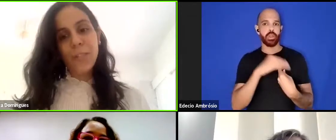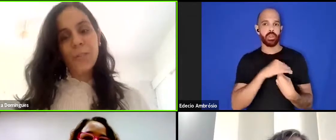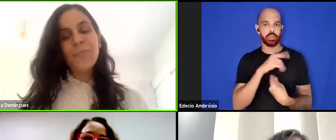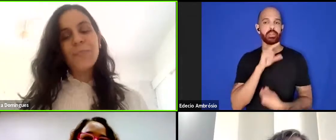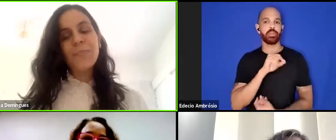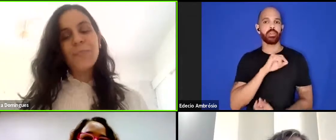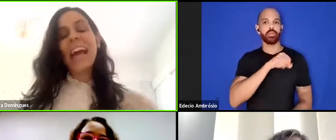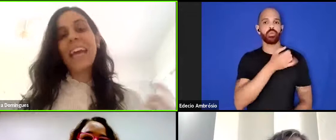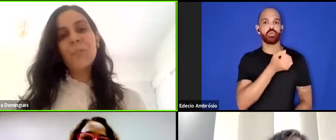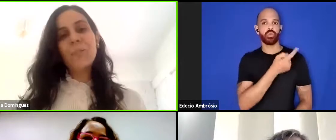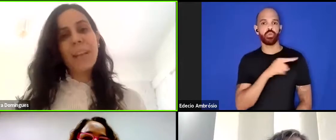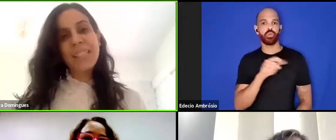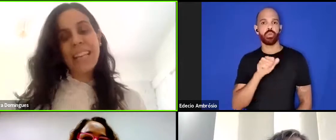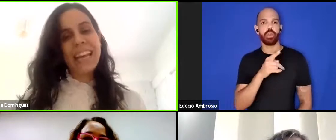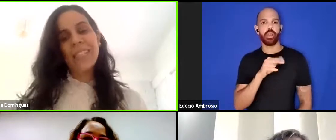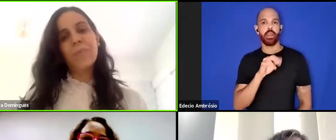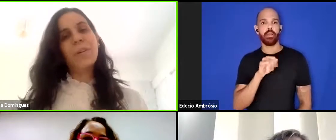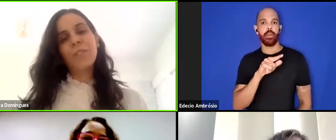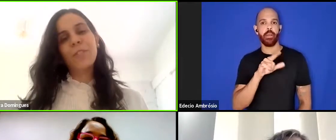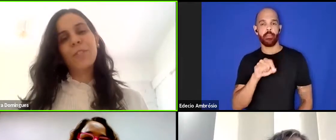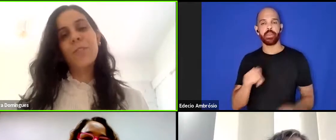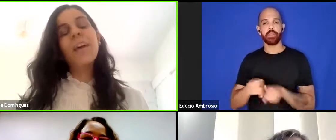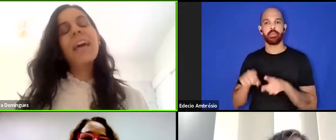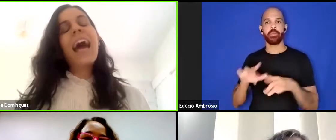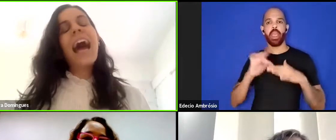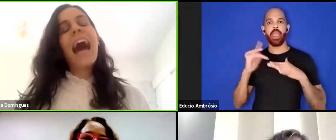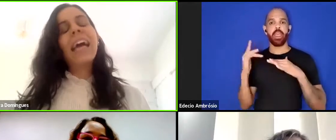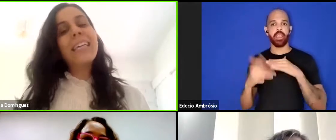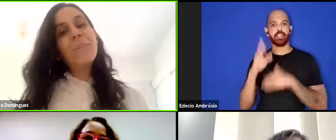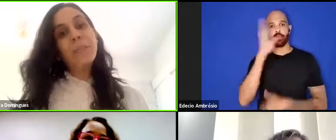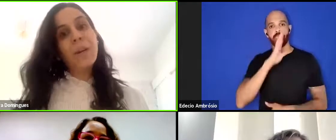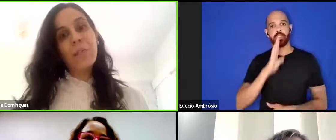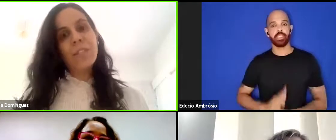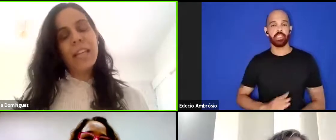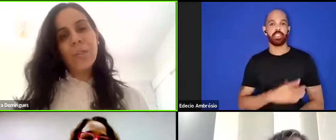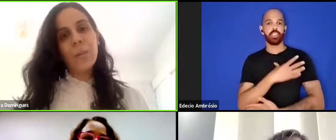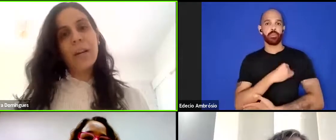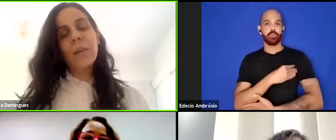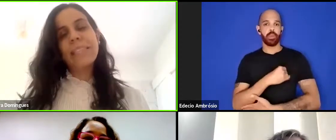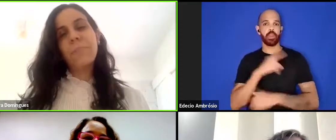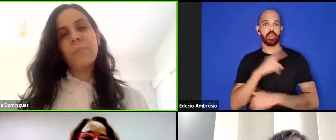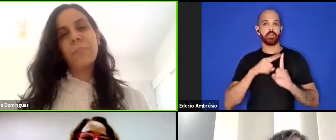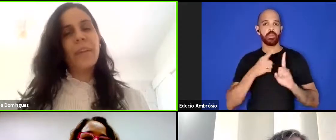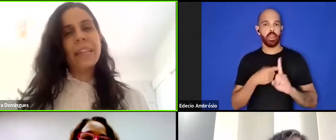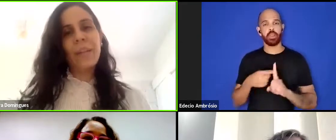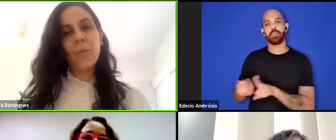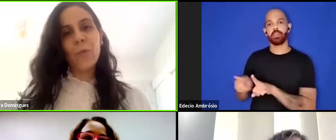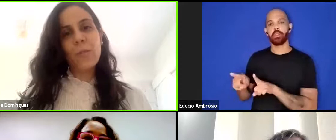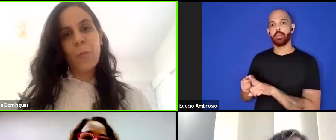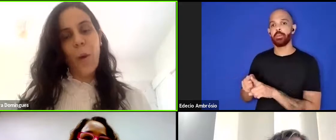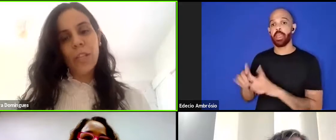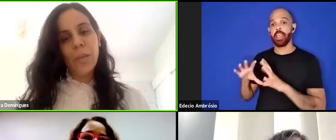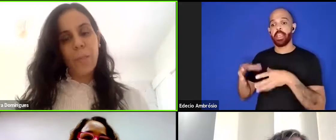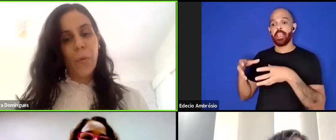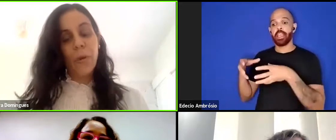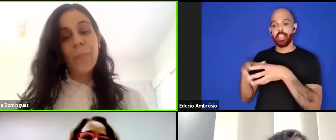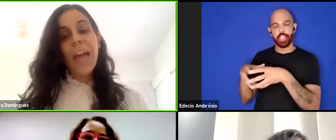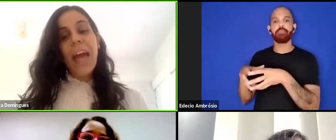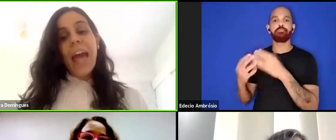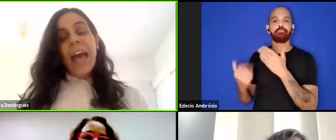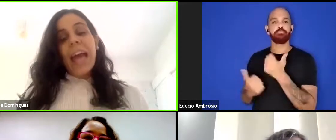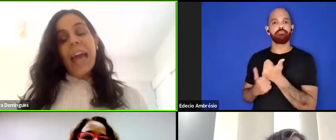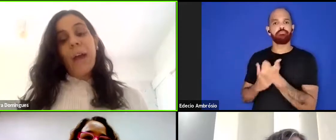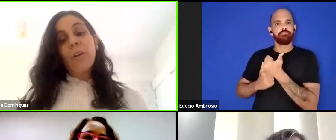João Aprígio, a rede brasileira de Banco de Leite Humano, a equipe de Banco de Leite Humano, que sempre me ofereceram todo o suporte e